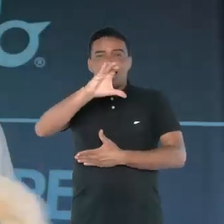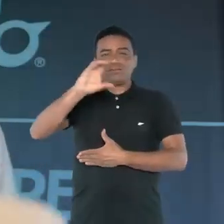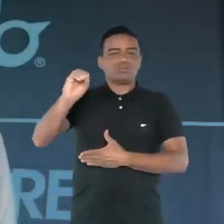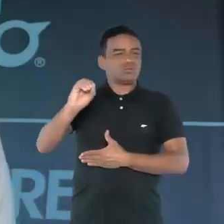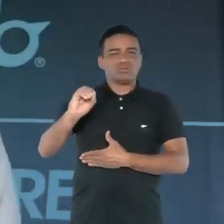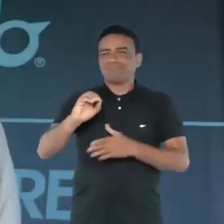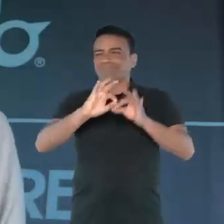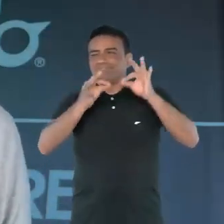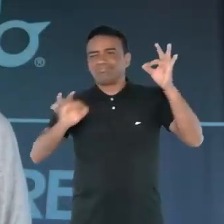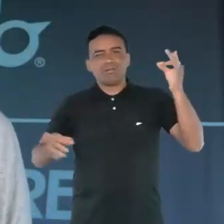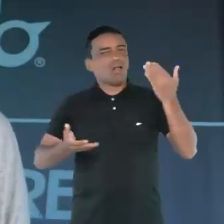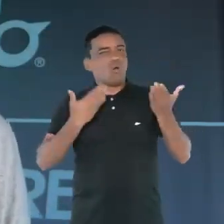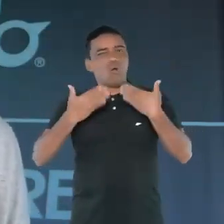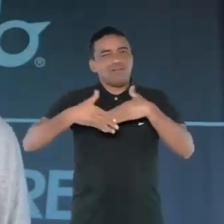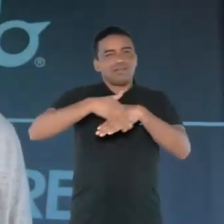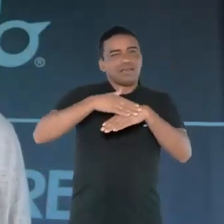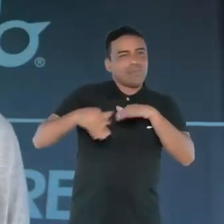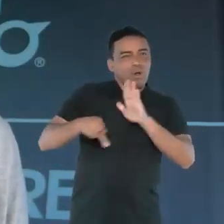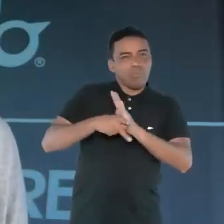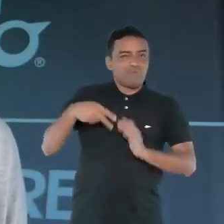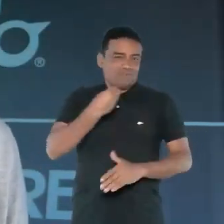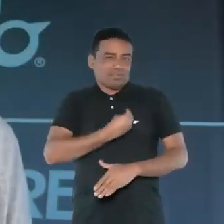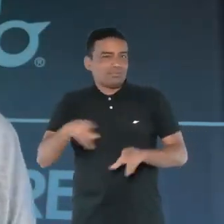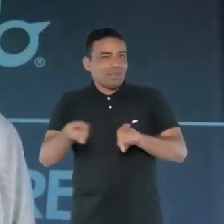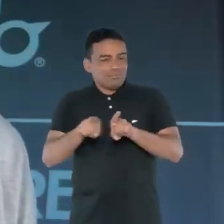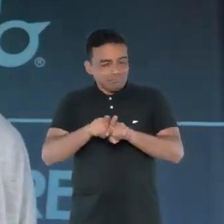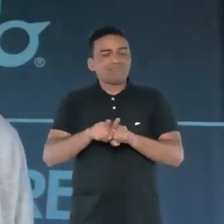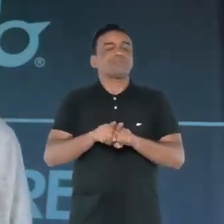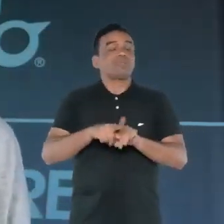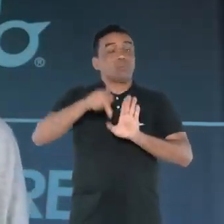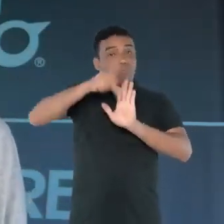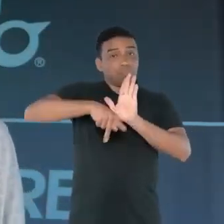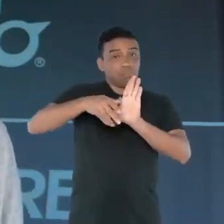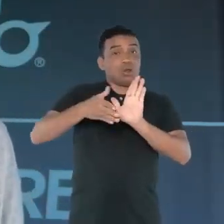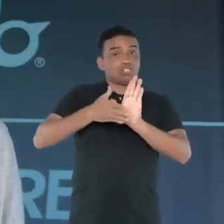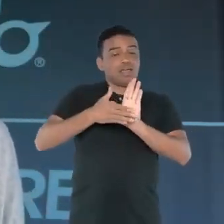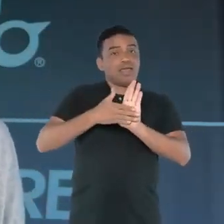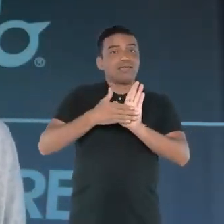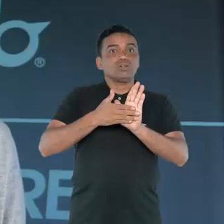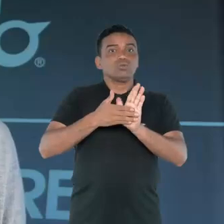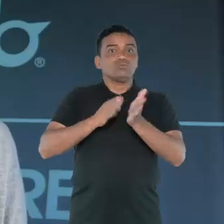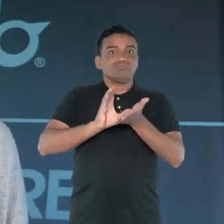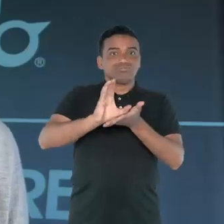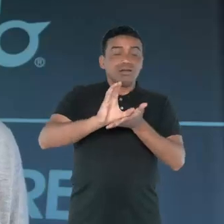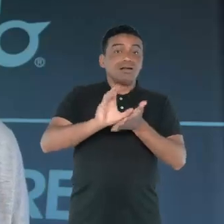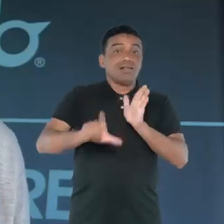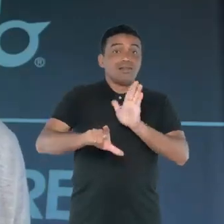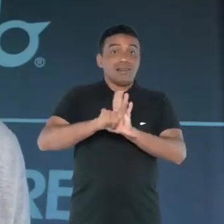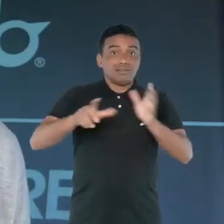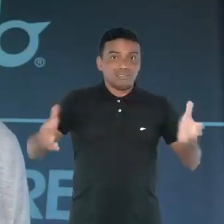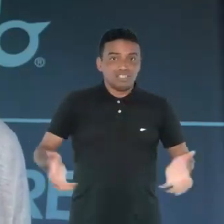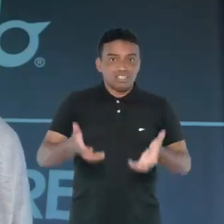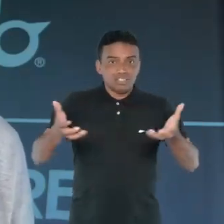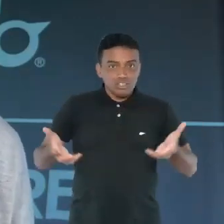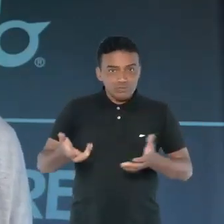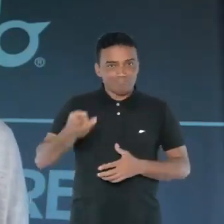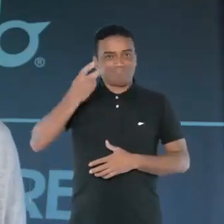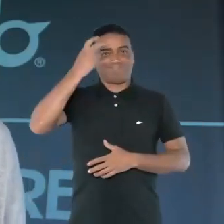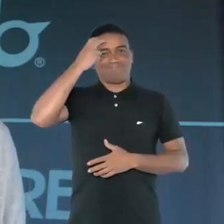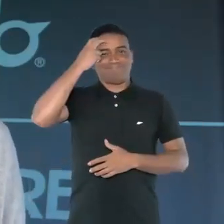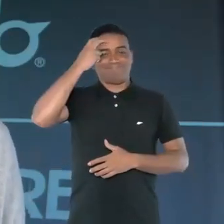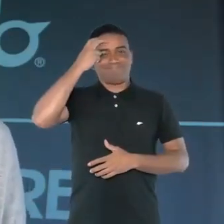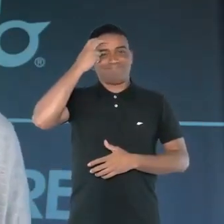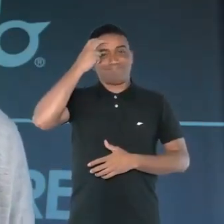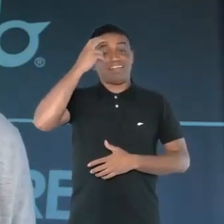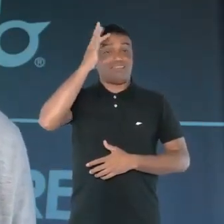sobre o José Luiz Peixoto. Esse projeto ele é financiado pela Lei de Incentivo à Cultura,